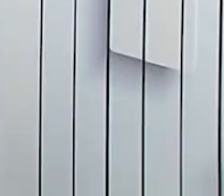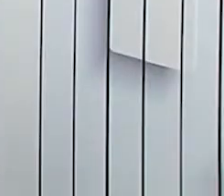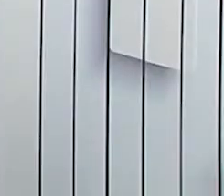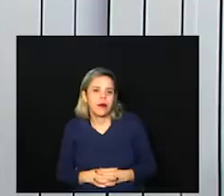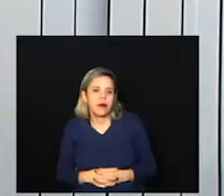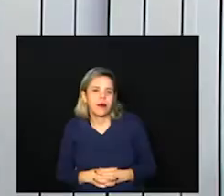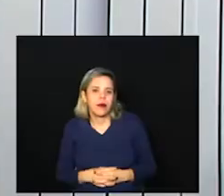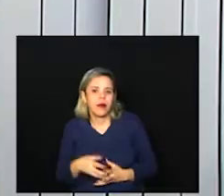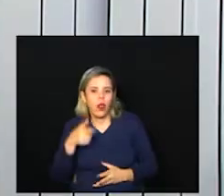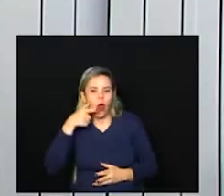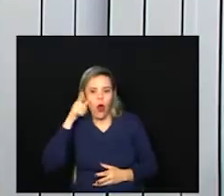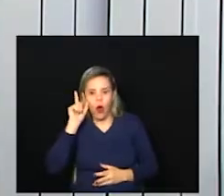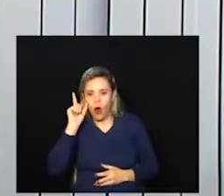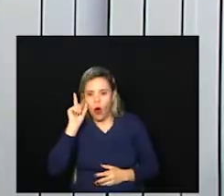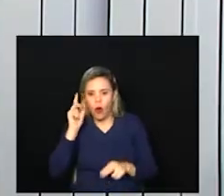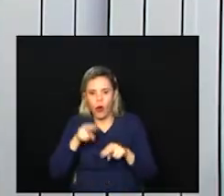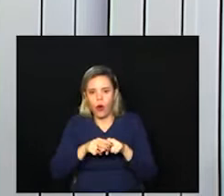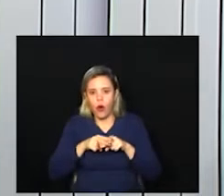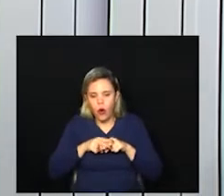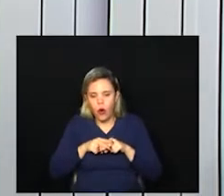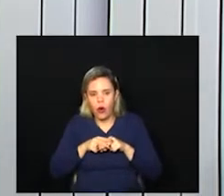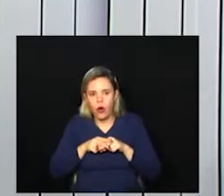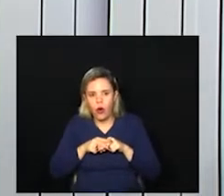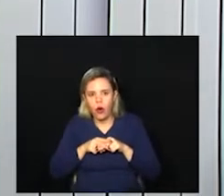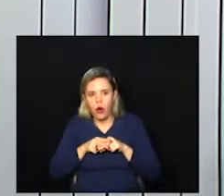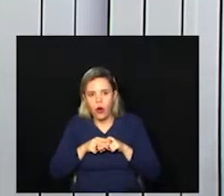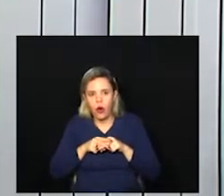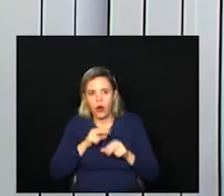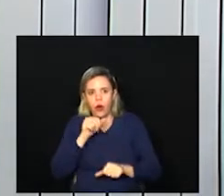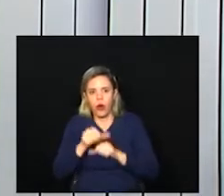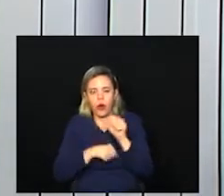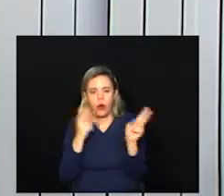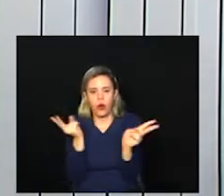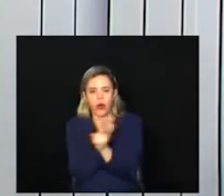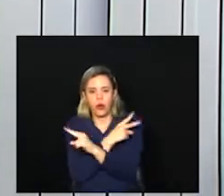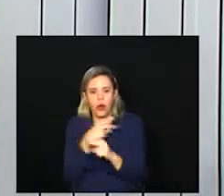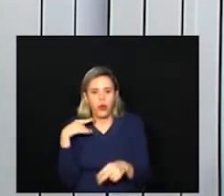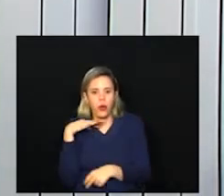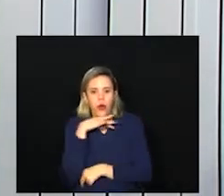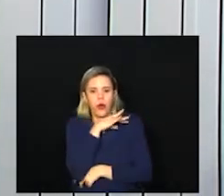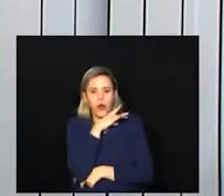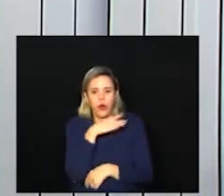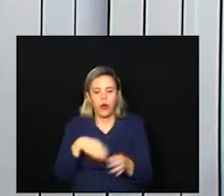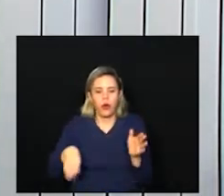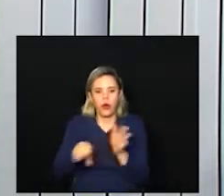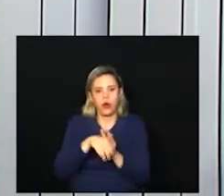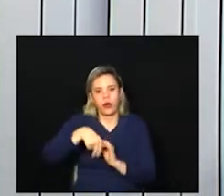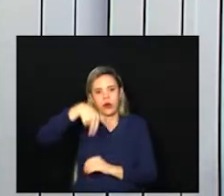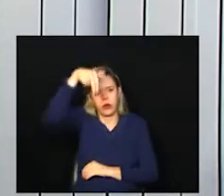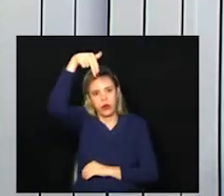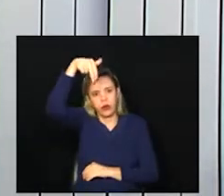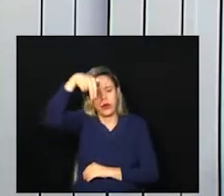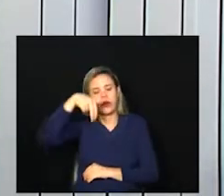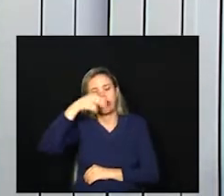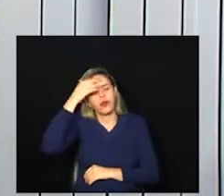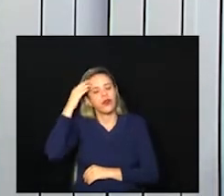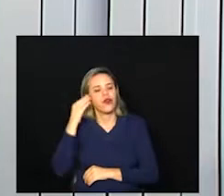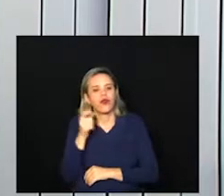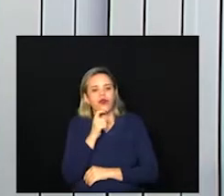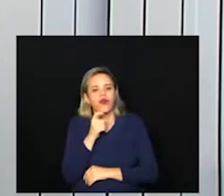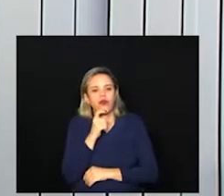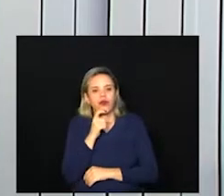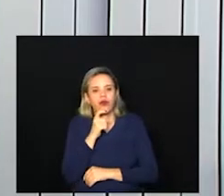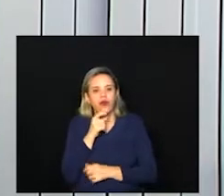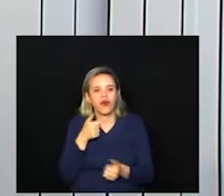Bom, ontem, por conta do choque térmico, um vento quente vindo do norte com a massa de ar gelado